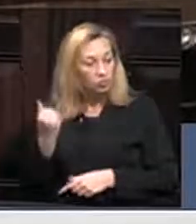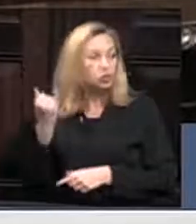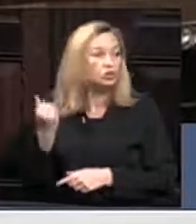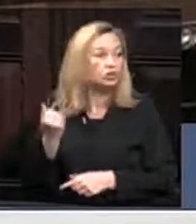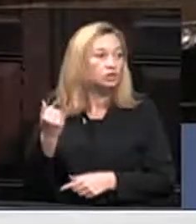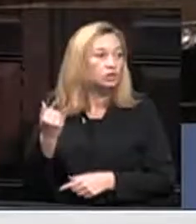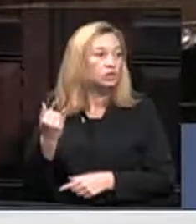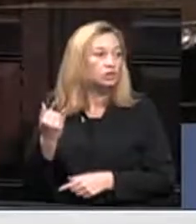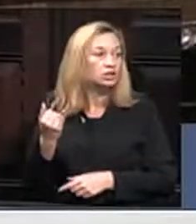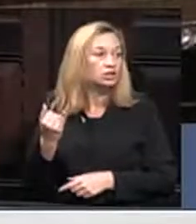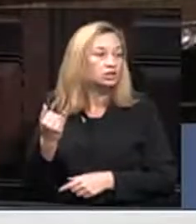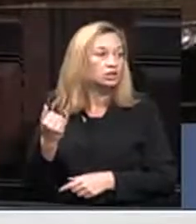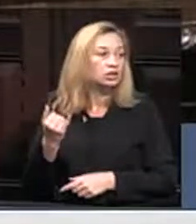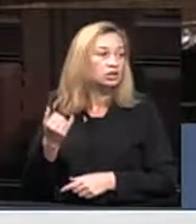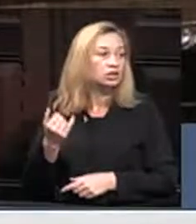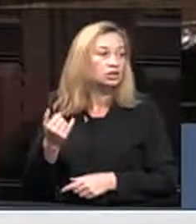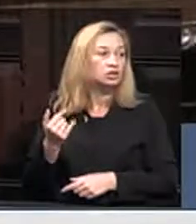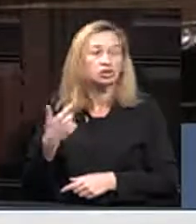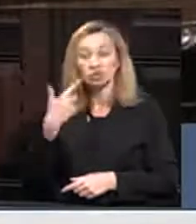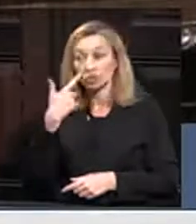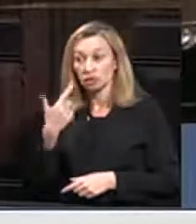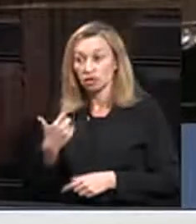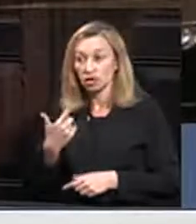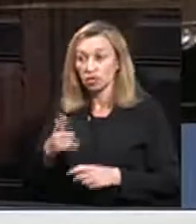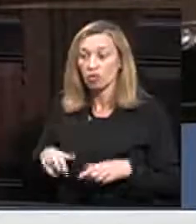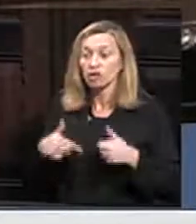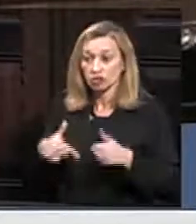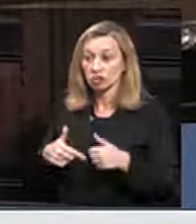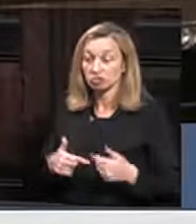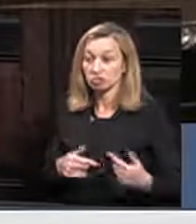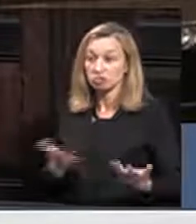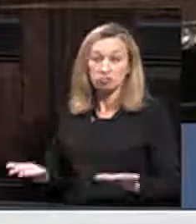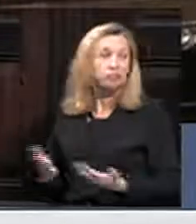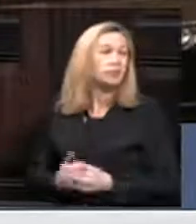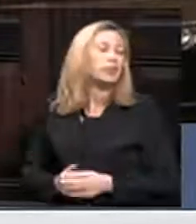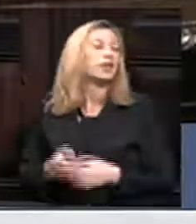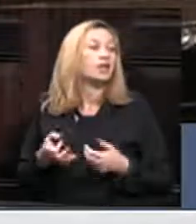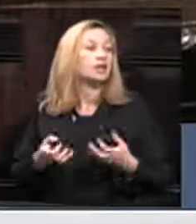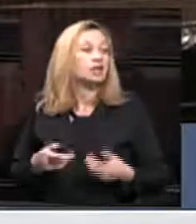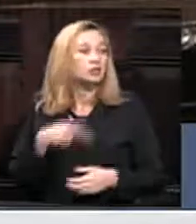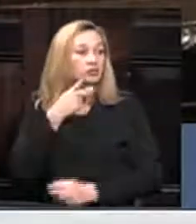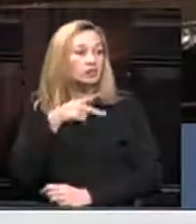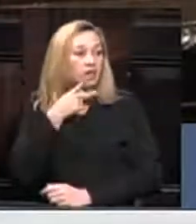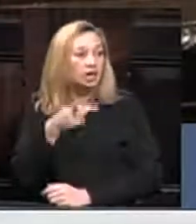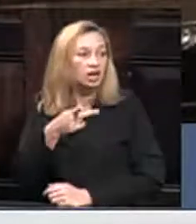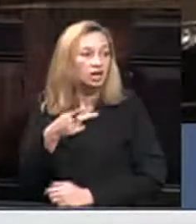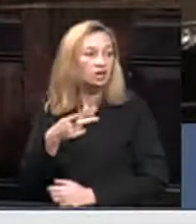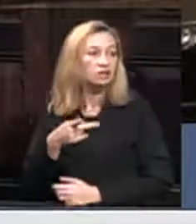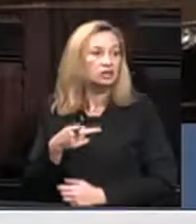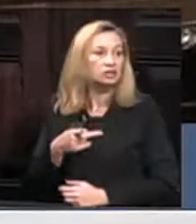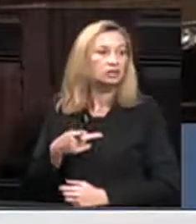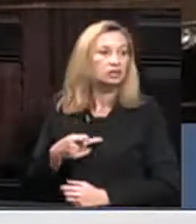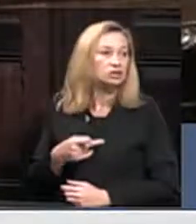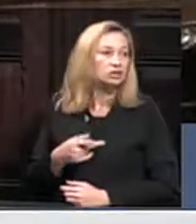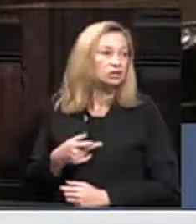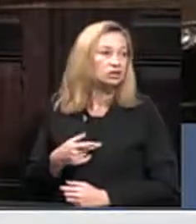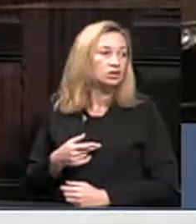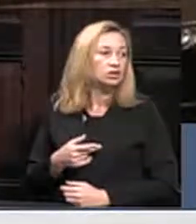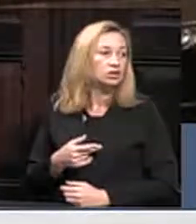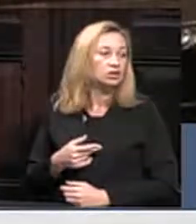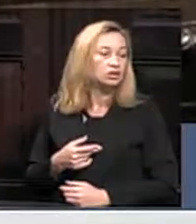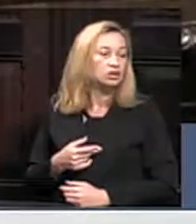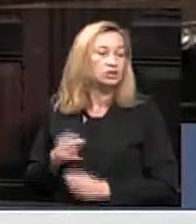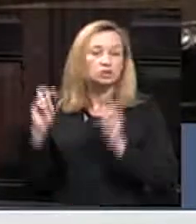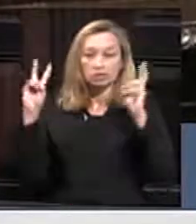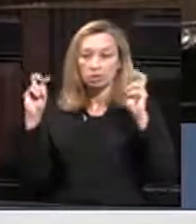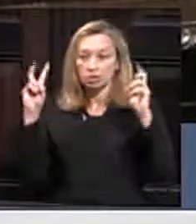de ter assento e de funcionar como membro efetivo, e queremos dizer, né, que uma das questões trazidas